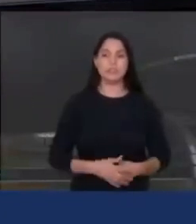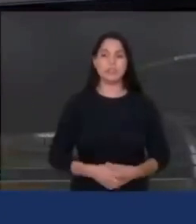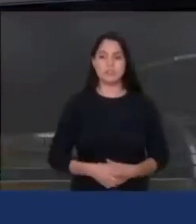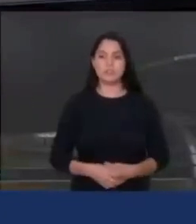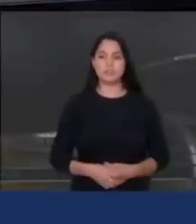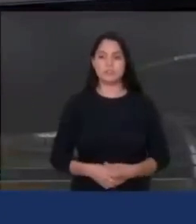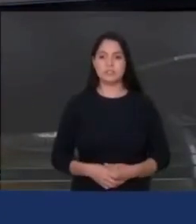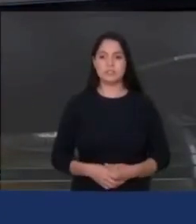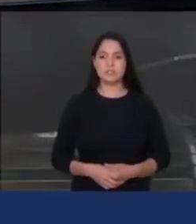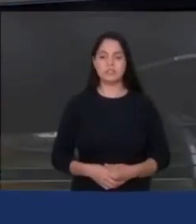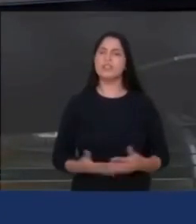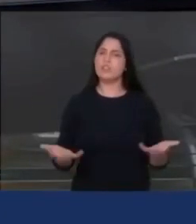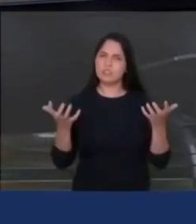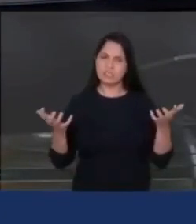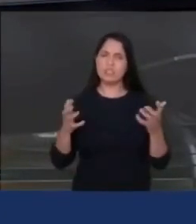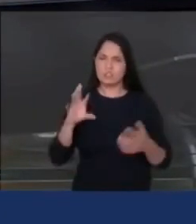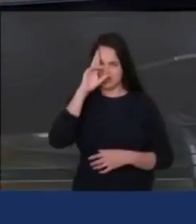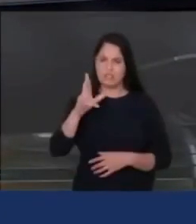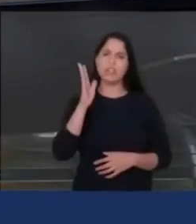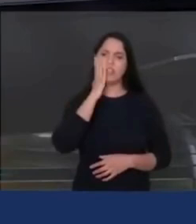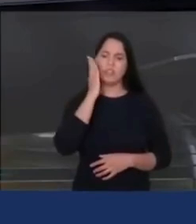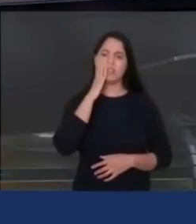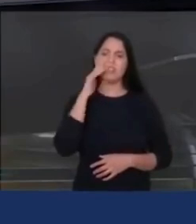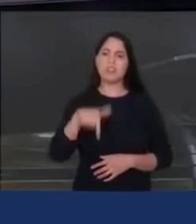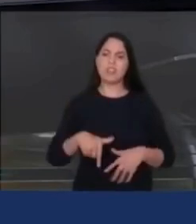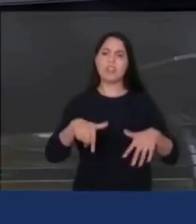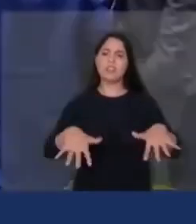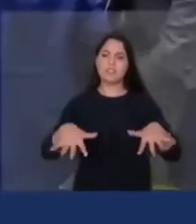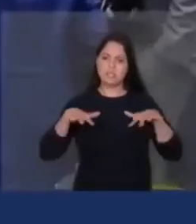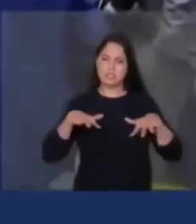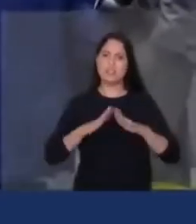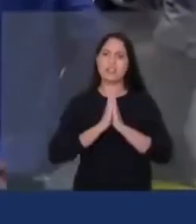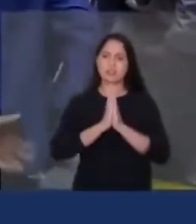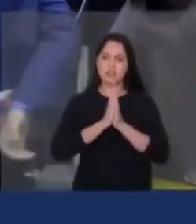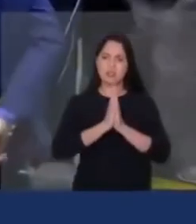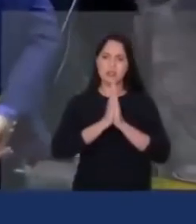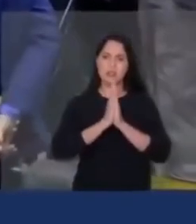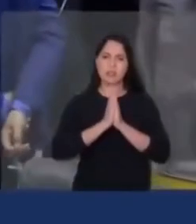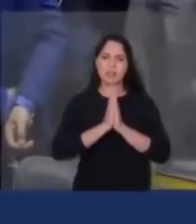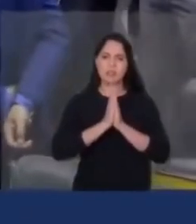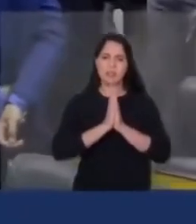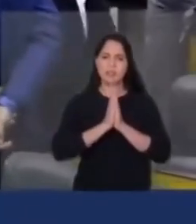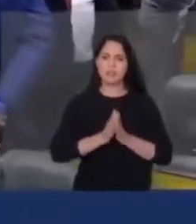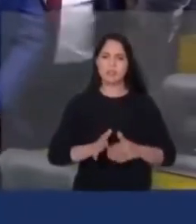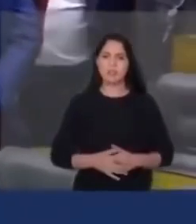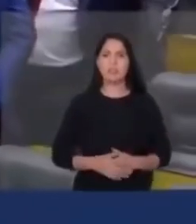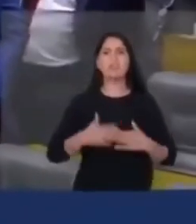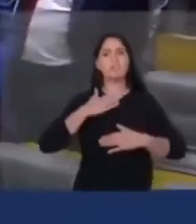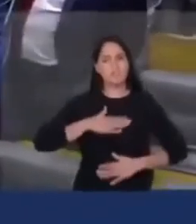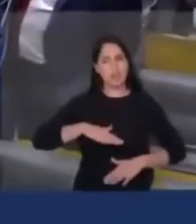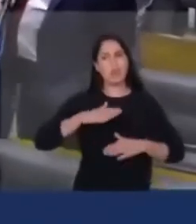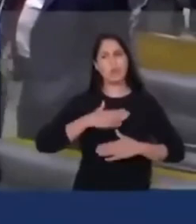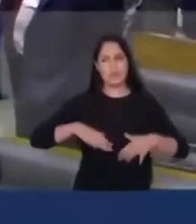que eu sei que isso é do Parlamento Mas eu vou pedir eu vou pedir aí muita